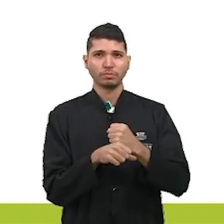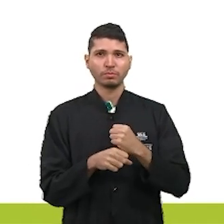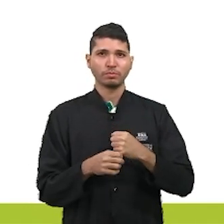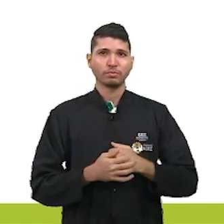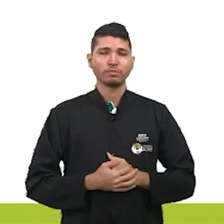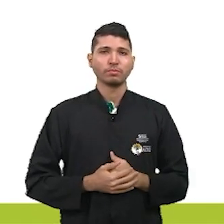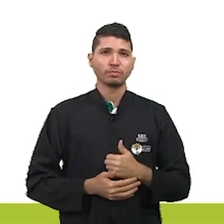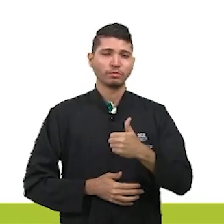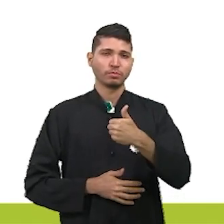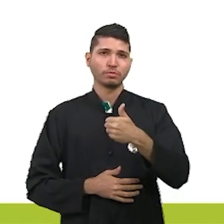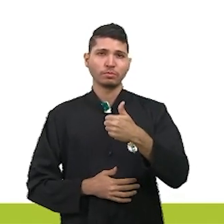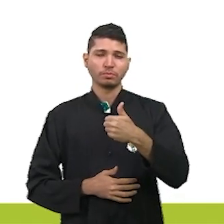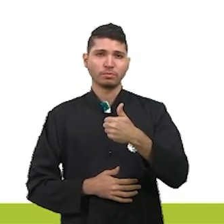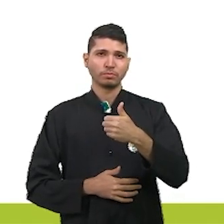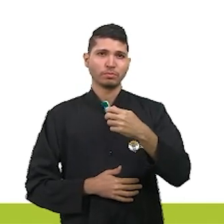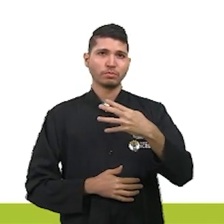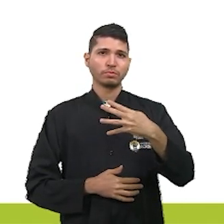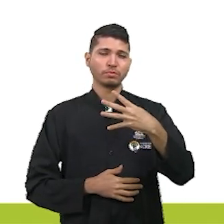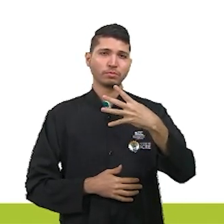de